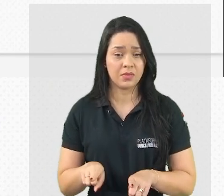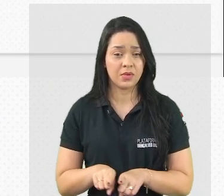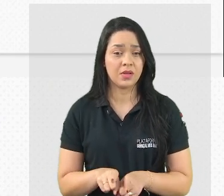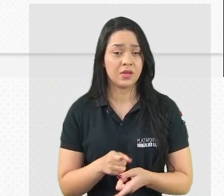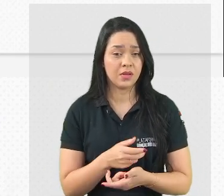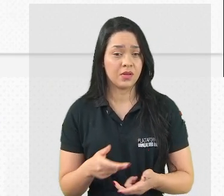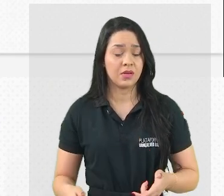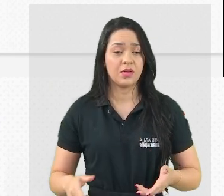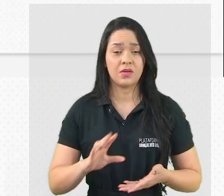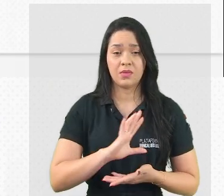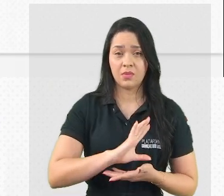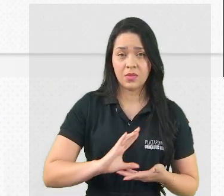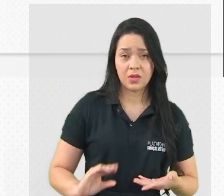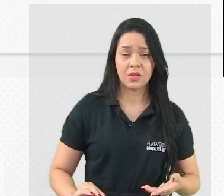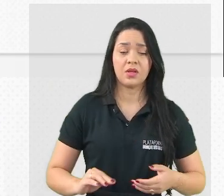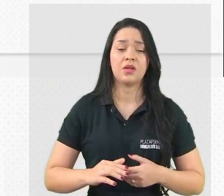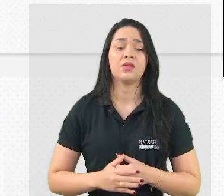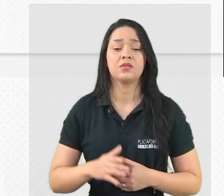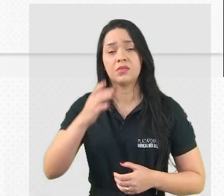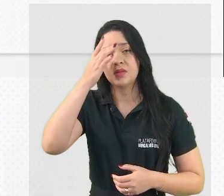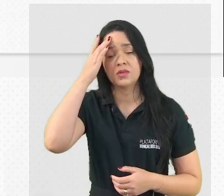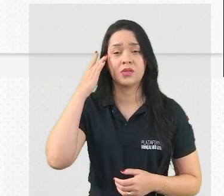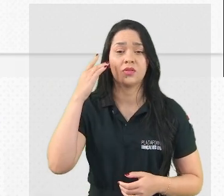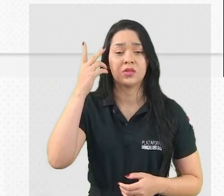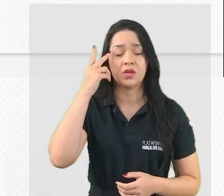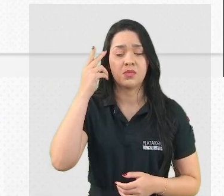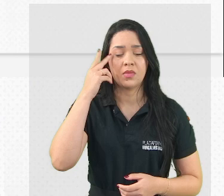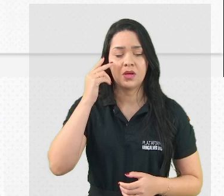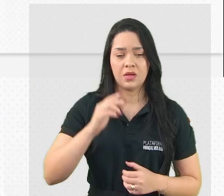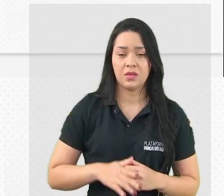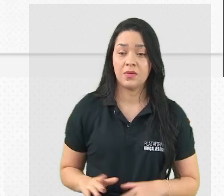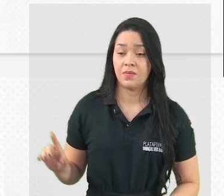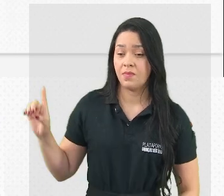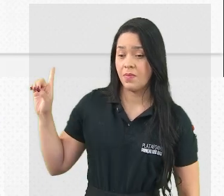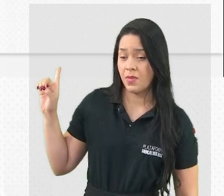rendimento, modelos, pessoas normais.